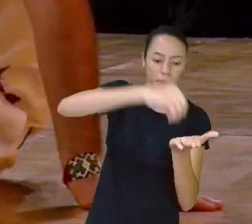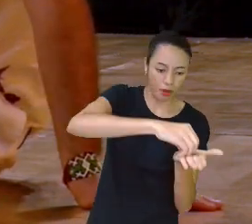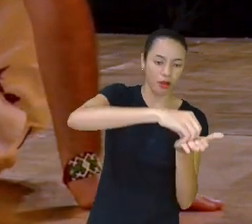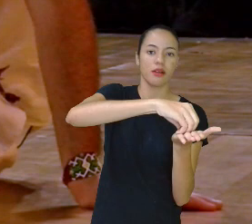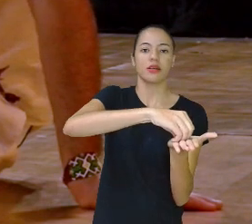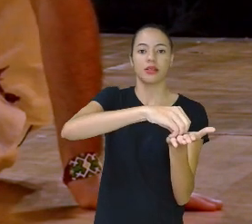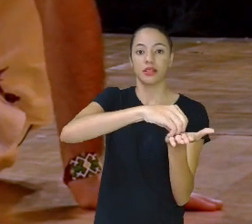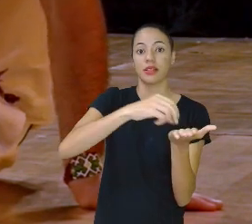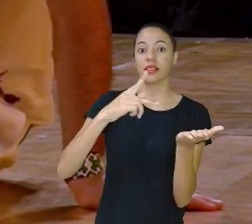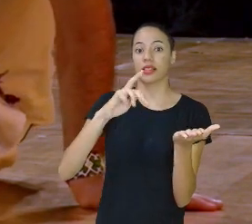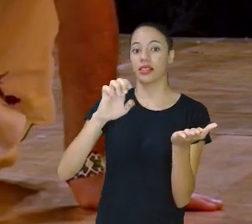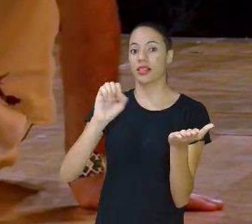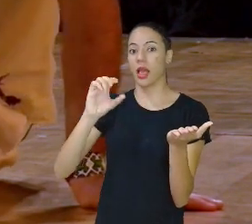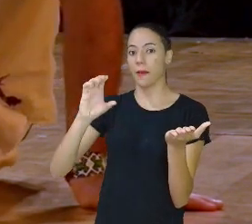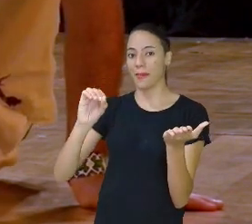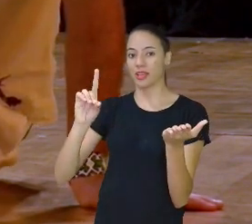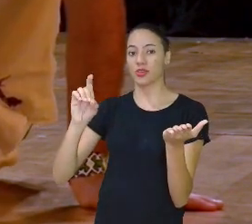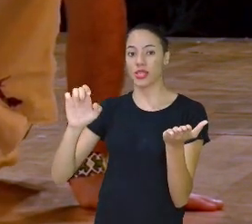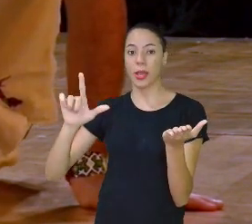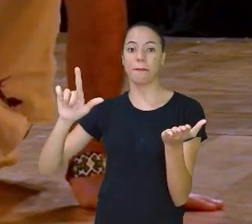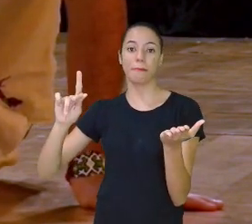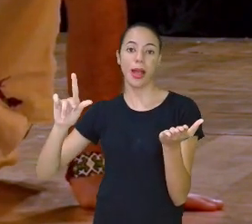Peso de papel à beira-mar.